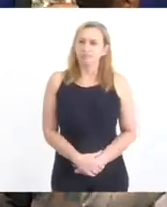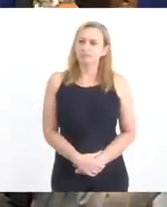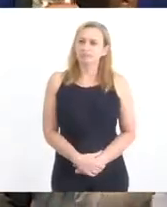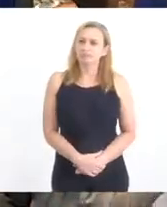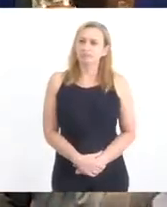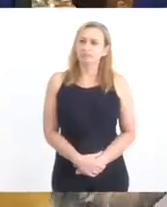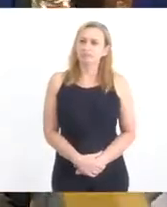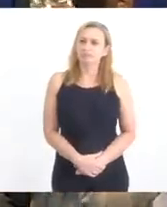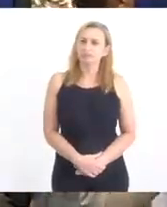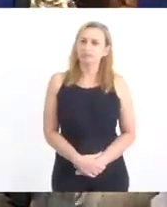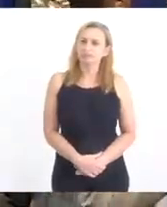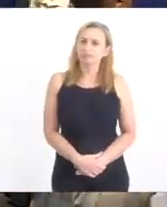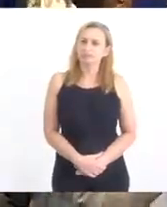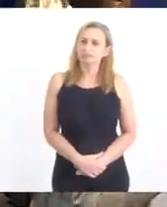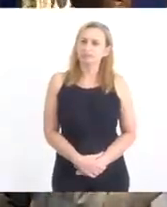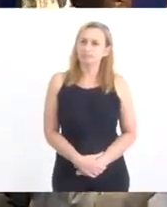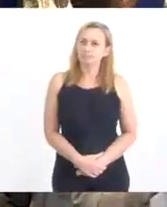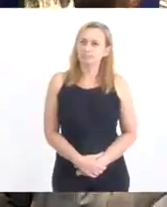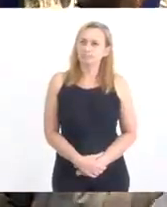me